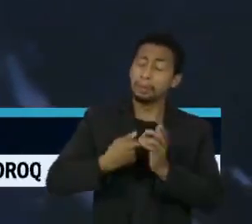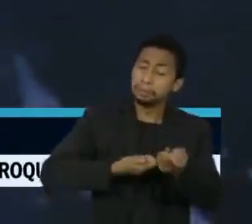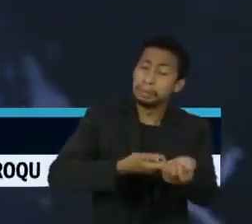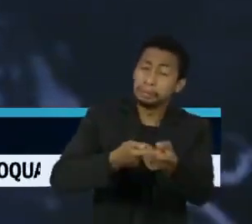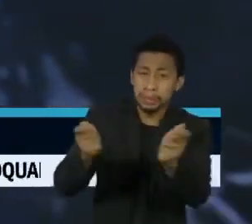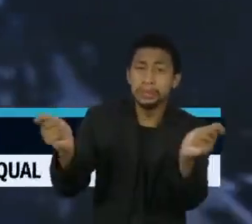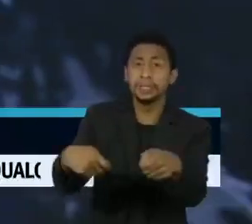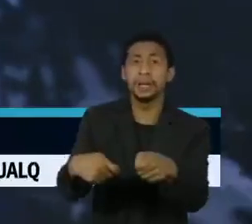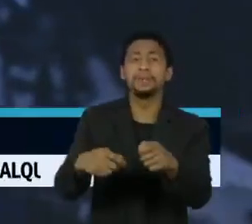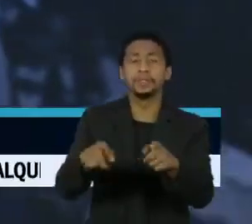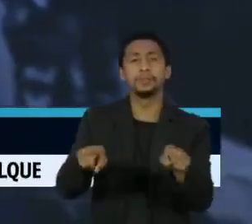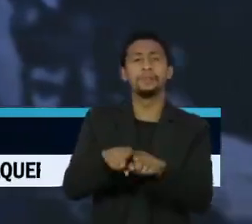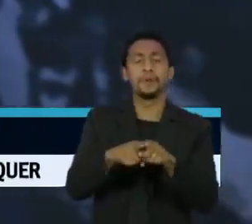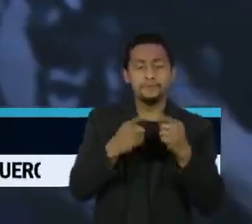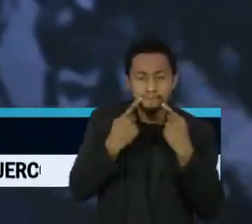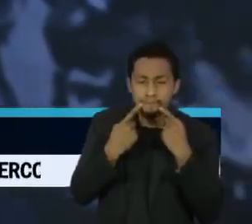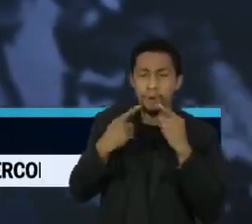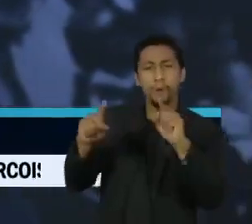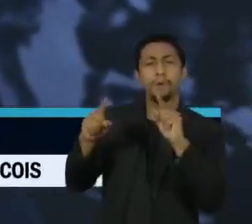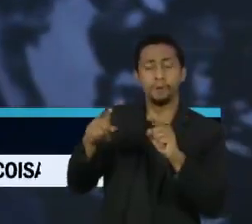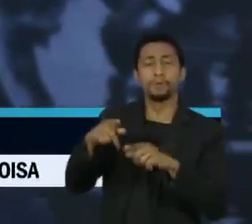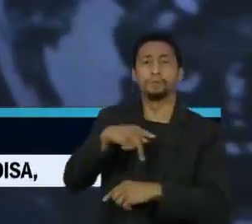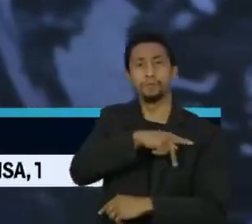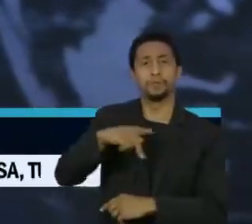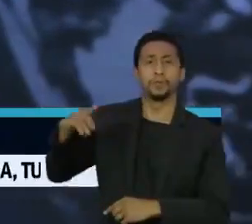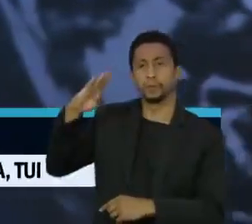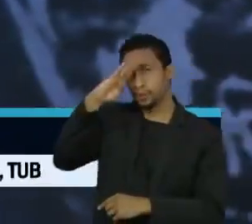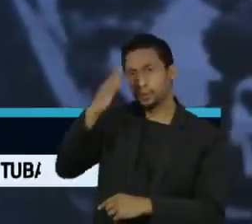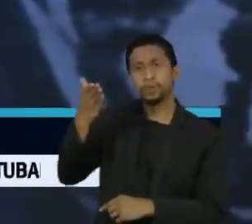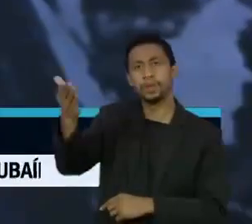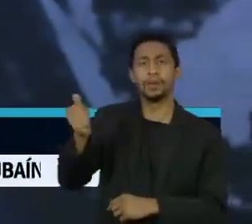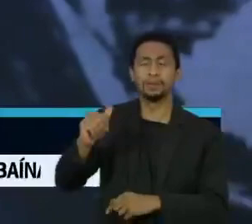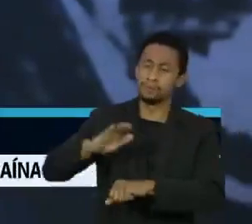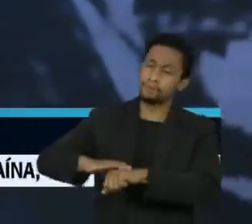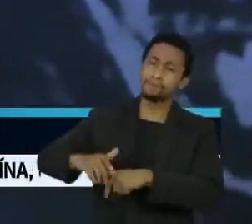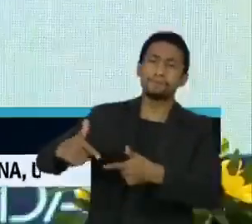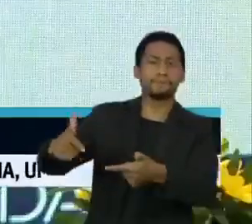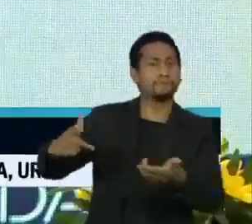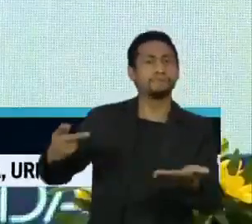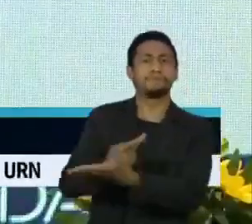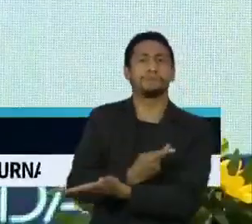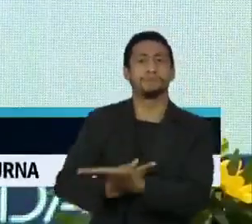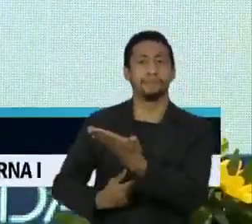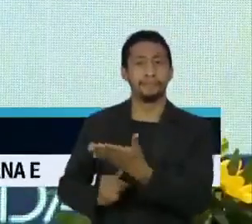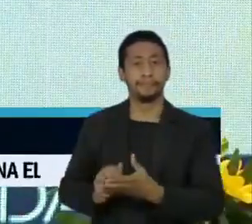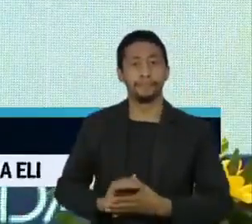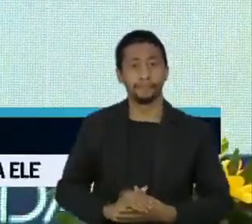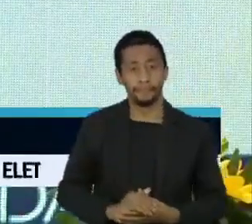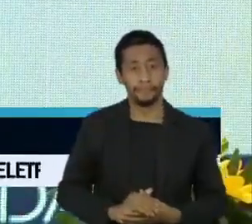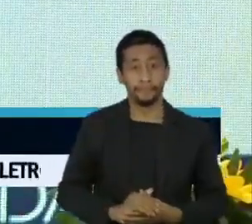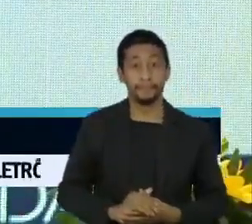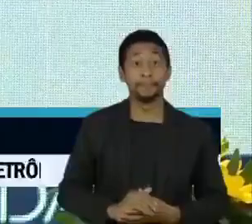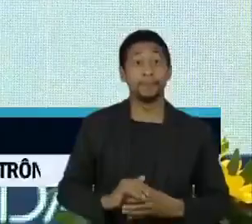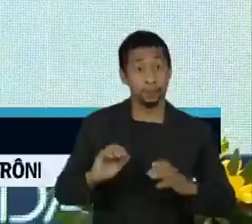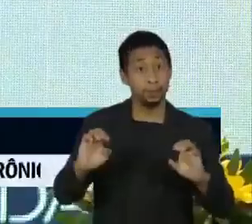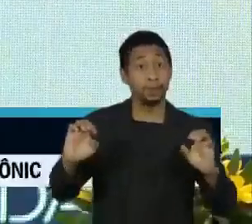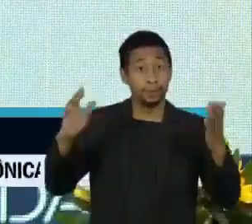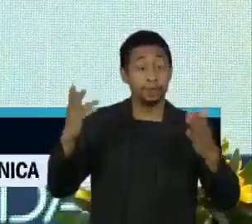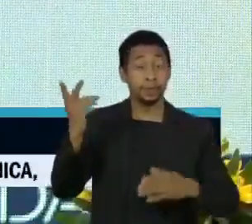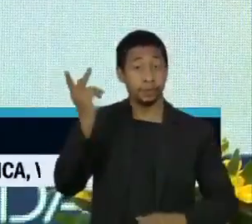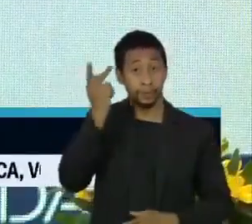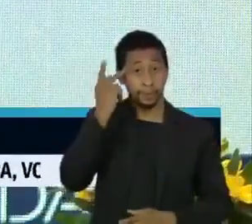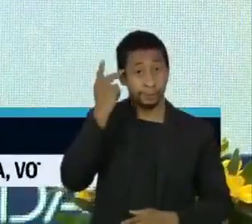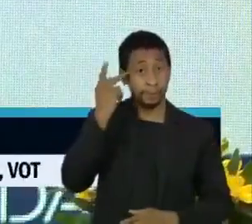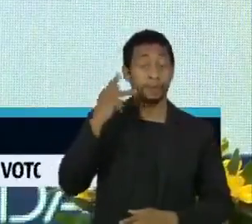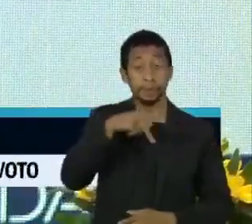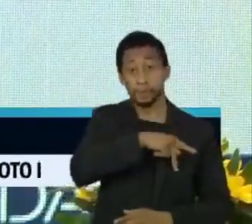ao governo de Jair Bolsonaro, que, segundo ele, não enfrentou o problema como deveria. Em um evento em São Paulo, o presidente